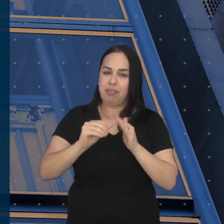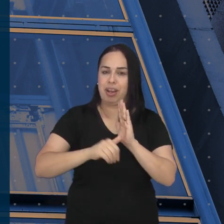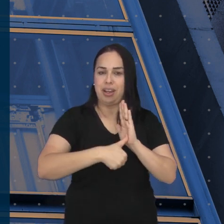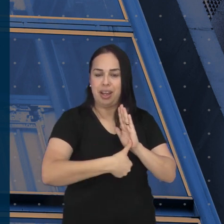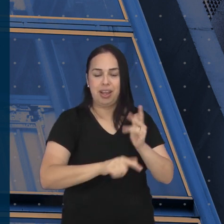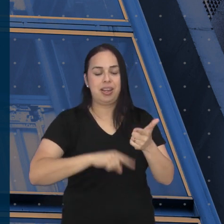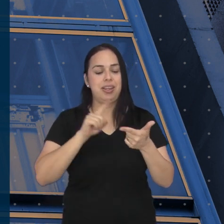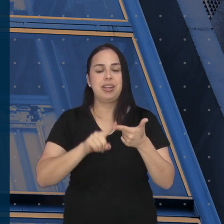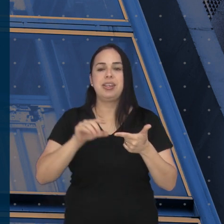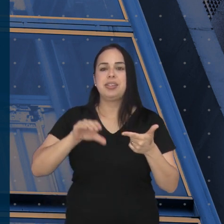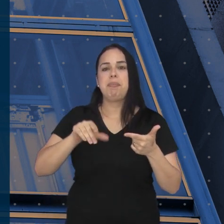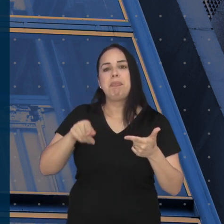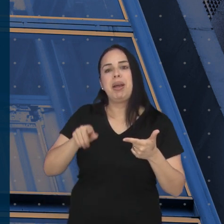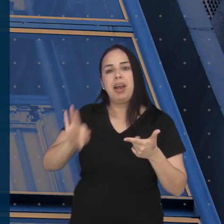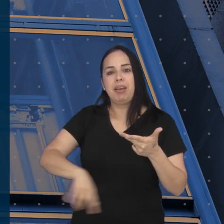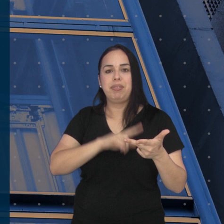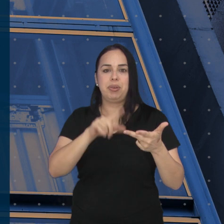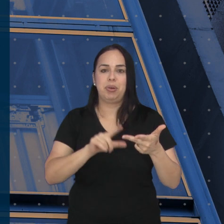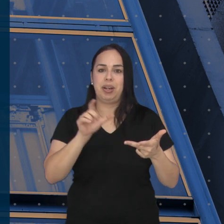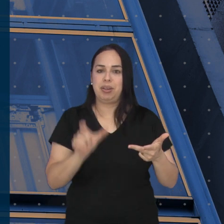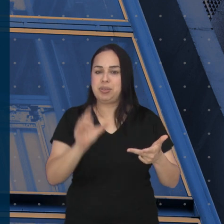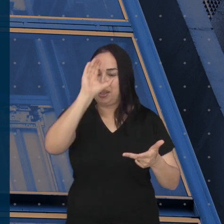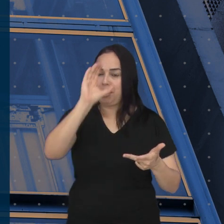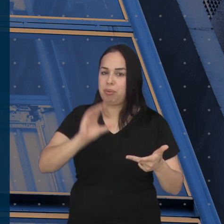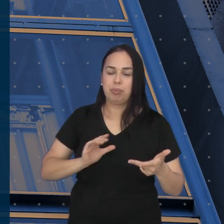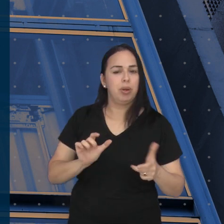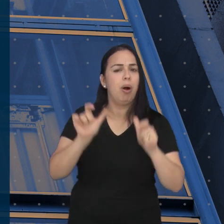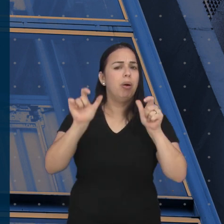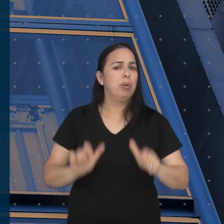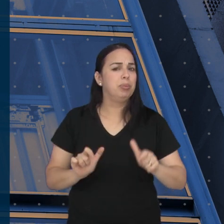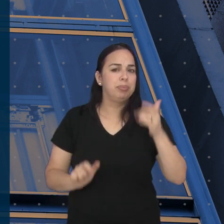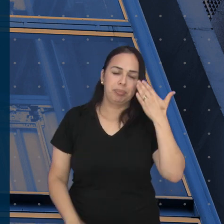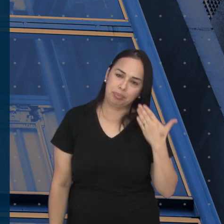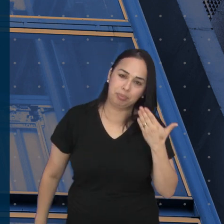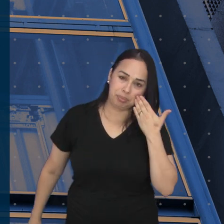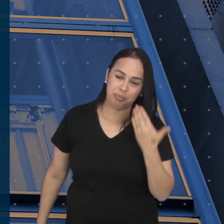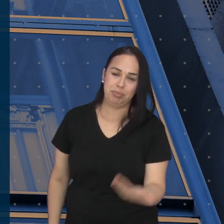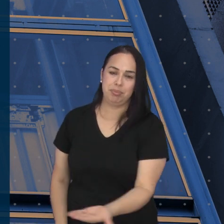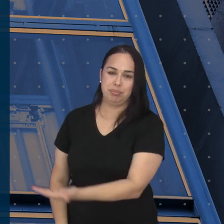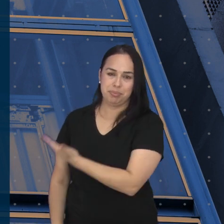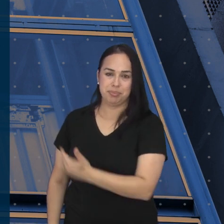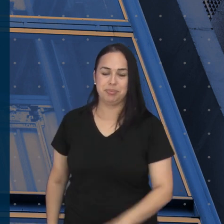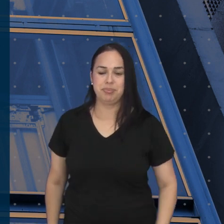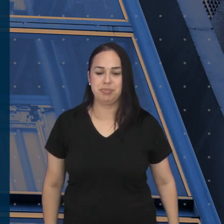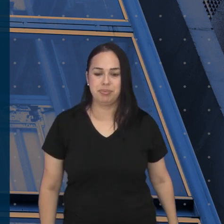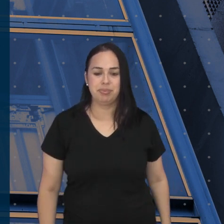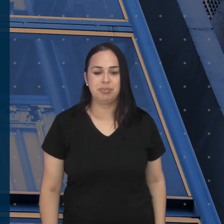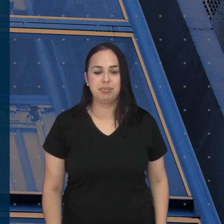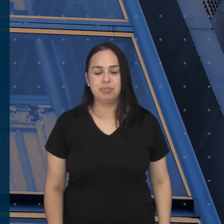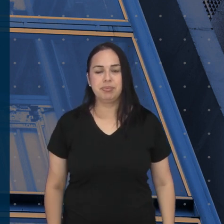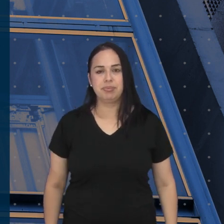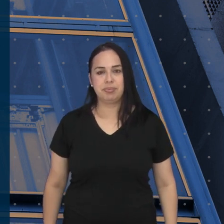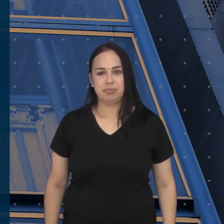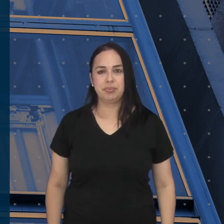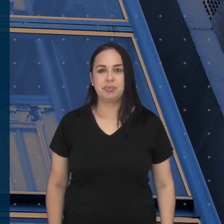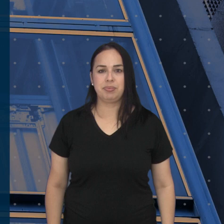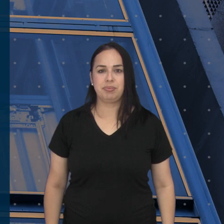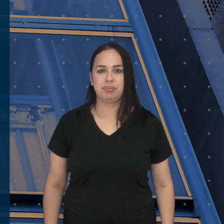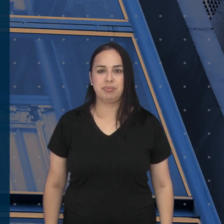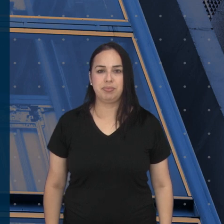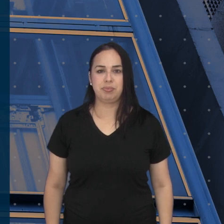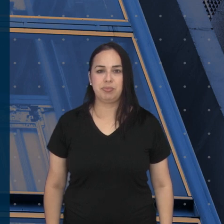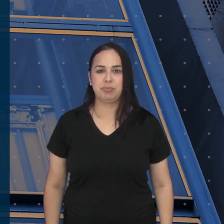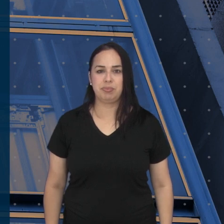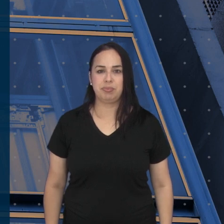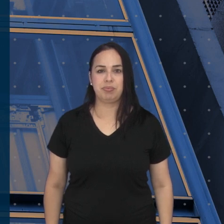levando RG, CPF, carteira de trabalho e o cartão cidadão. O PAT fica na Praça Afonso Pena, número